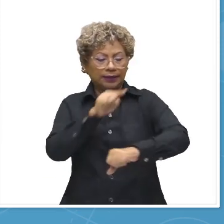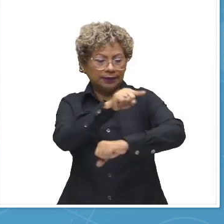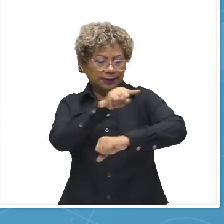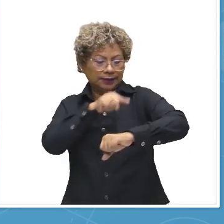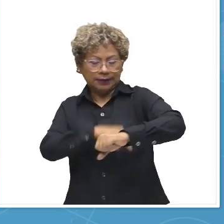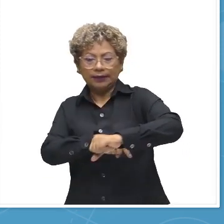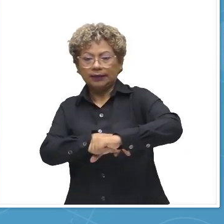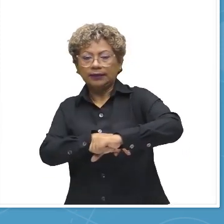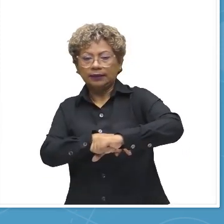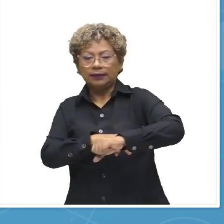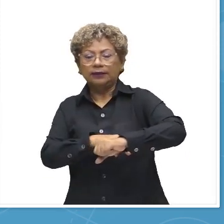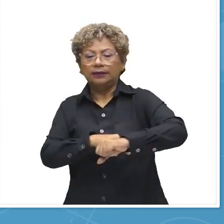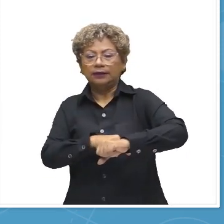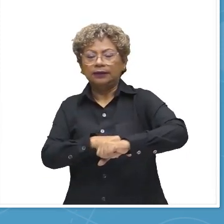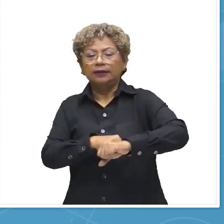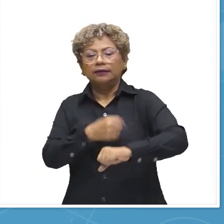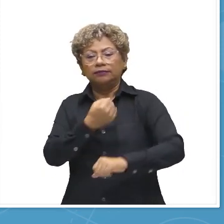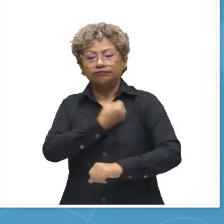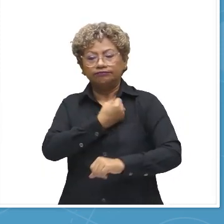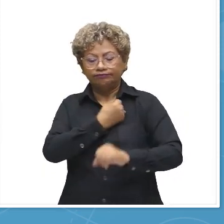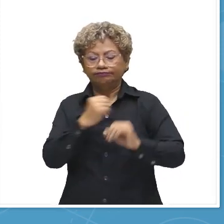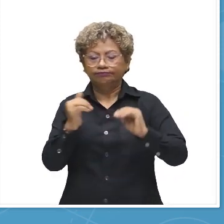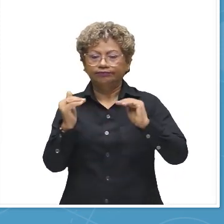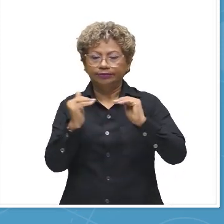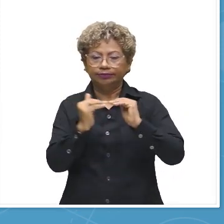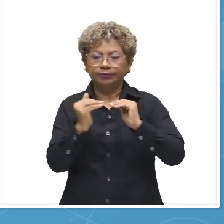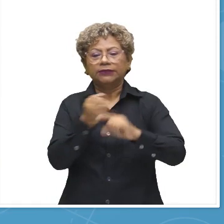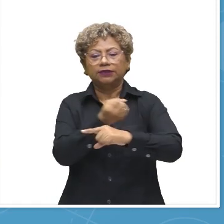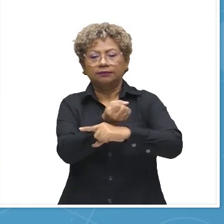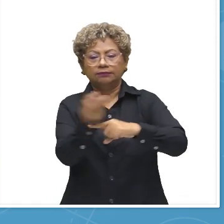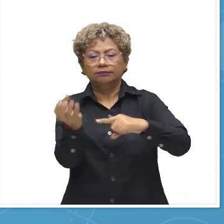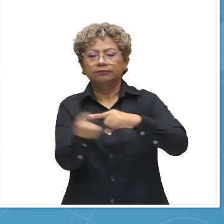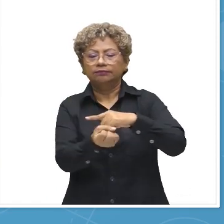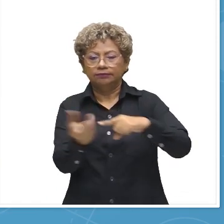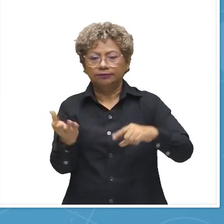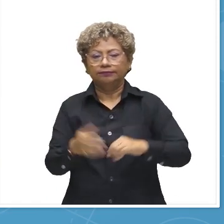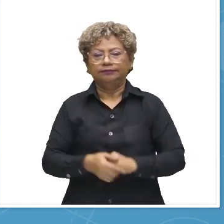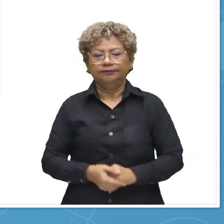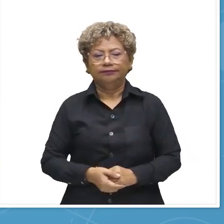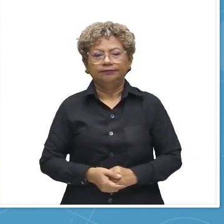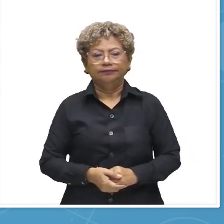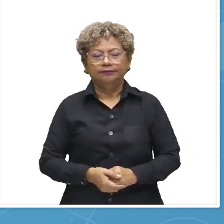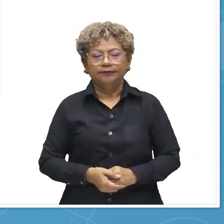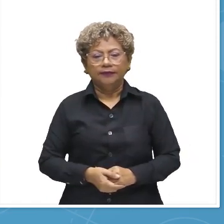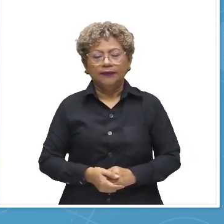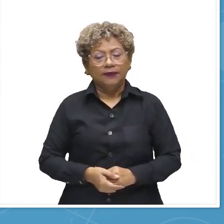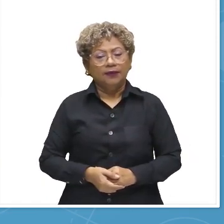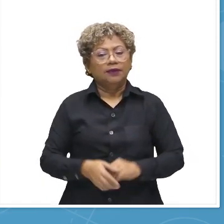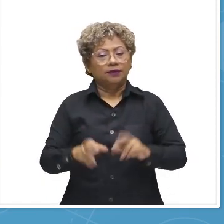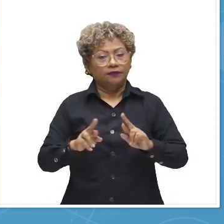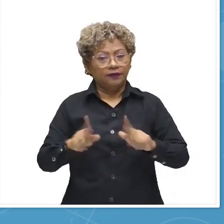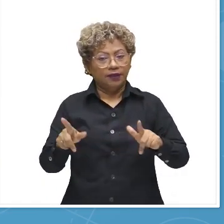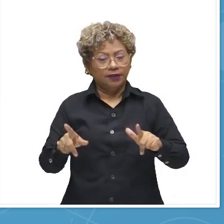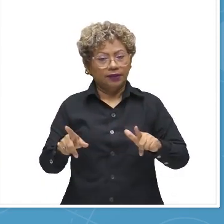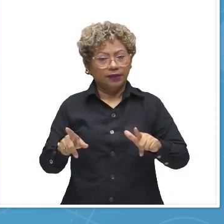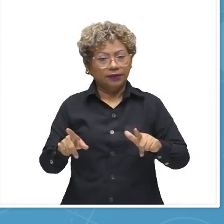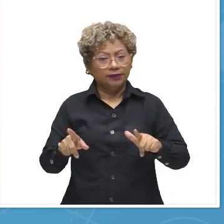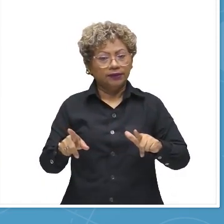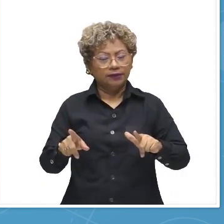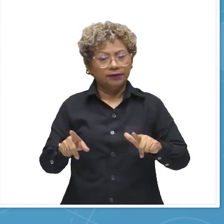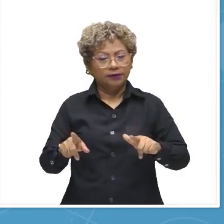Perceberam? 4 sobre 12 é a mesma coisa que 2 sobre 6. A diferença é que 4